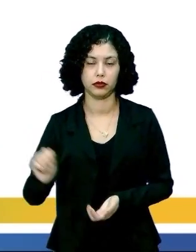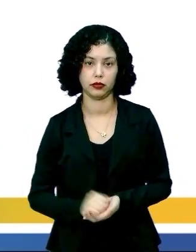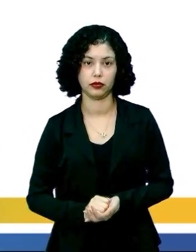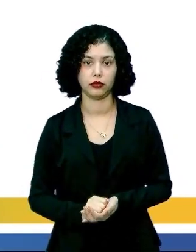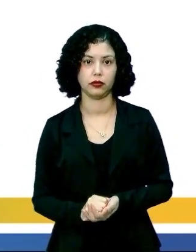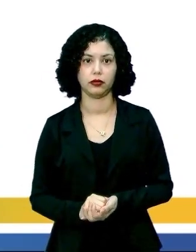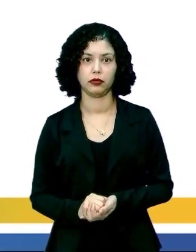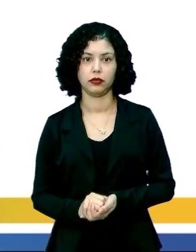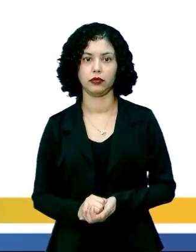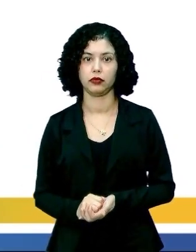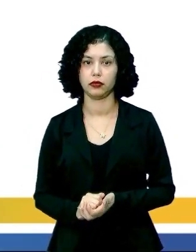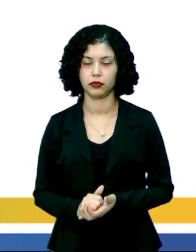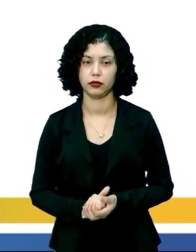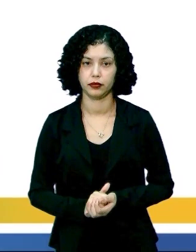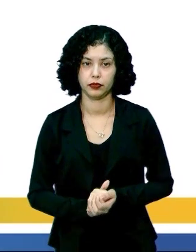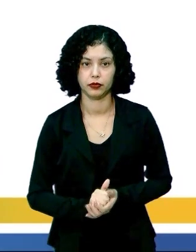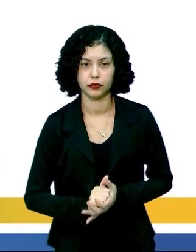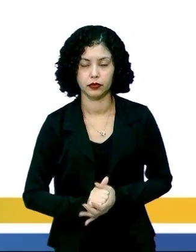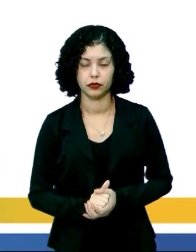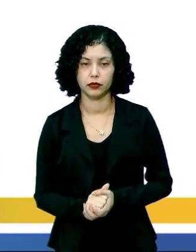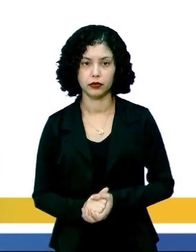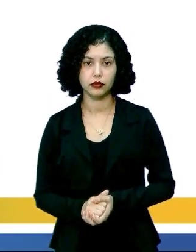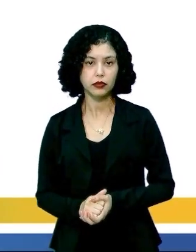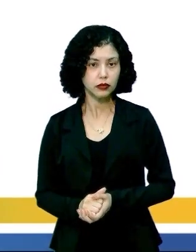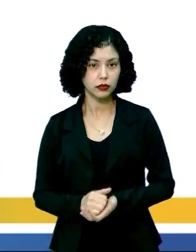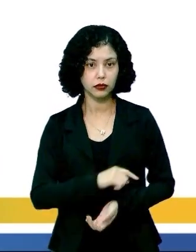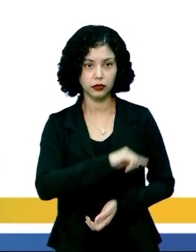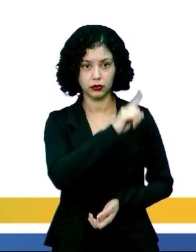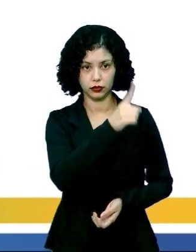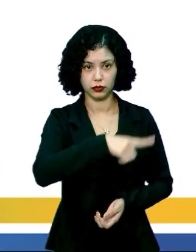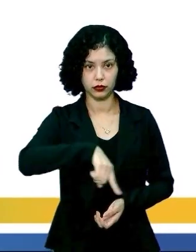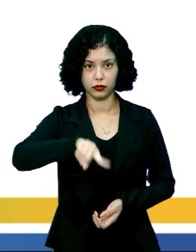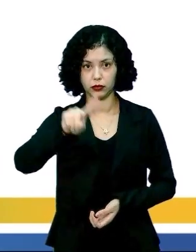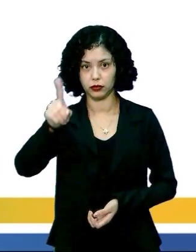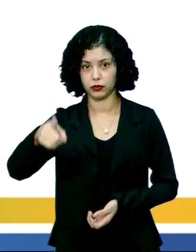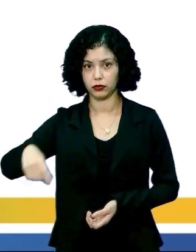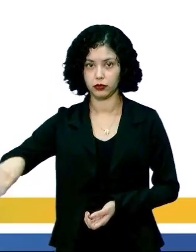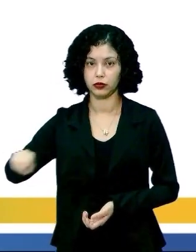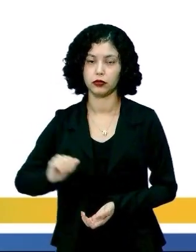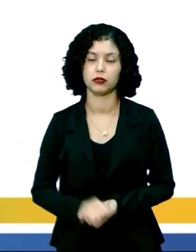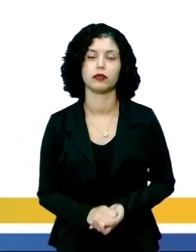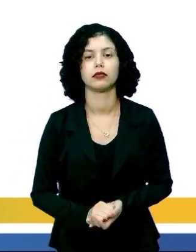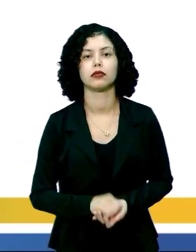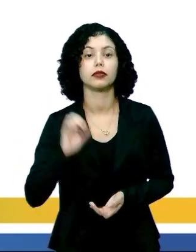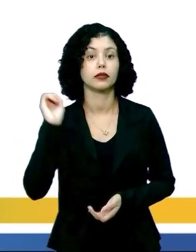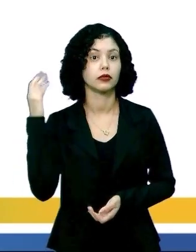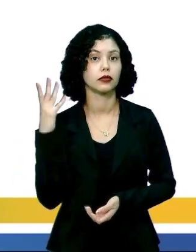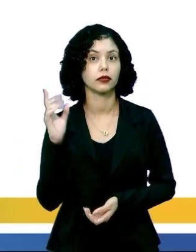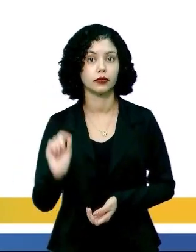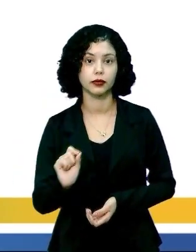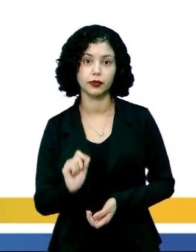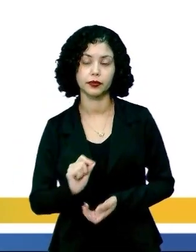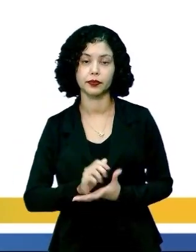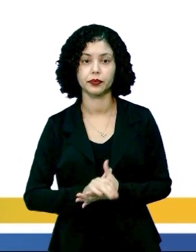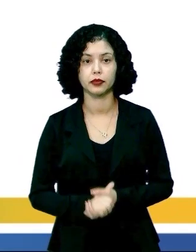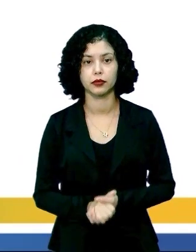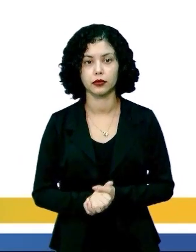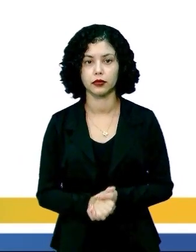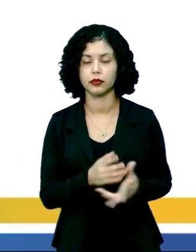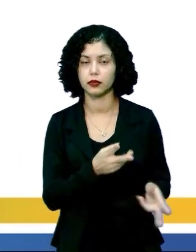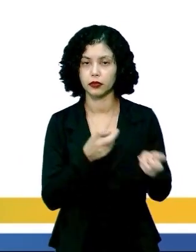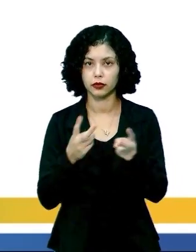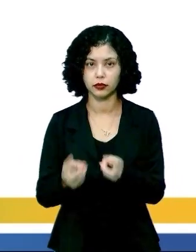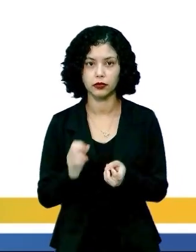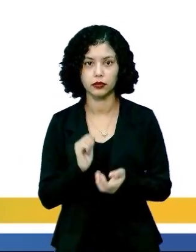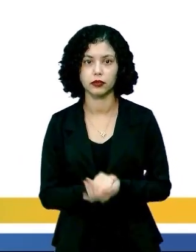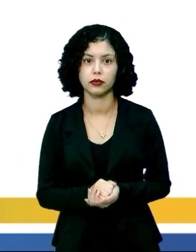ela não é sobrejetora. Olha a ondulação. Nesse caso aí, podemos ver que